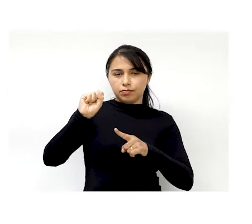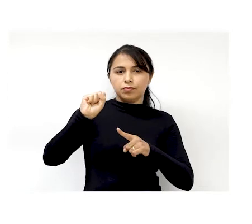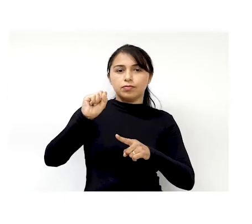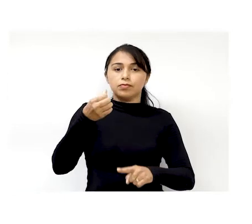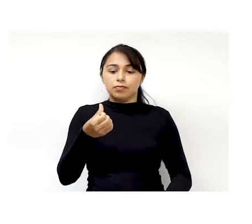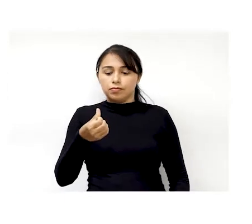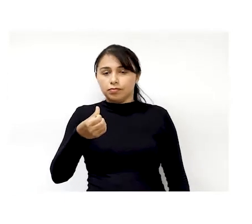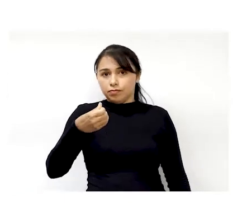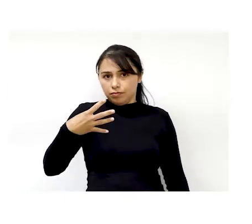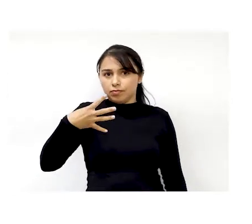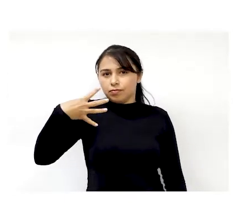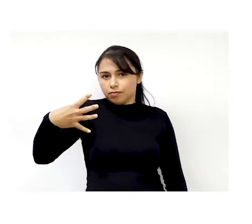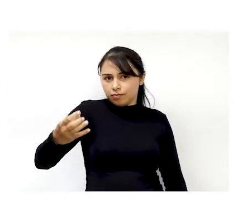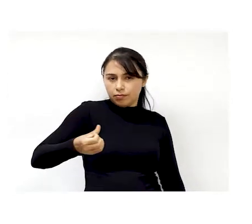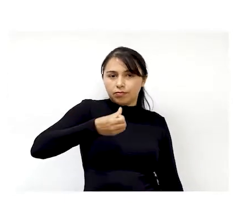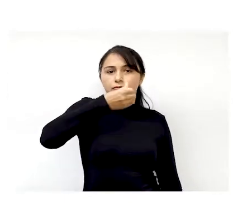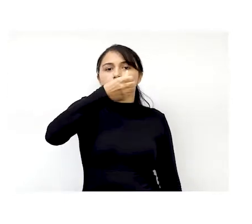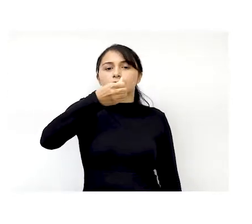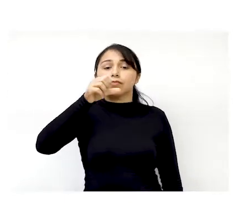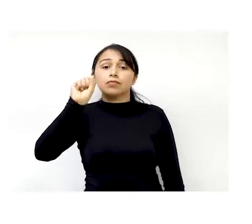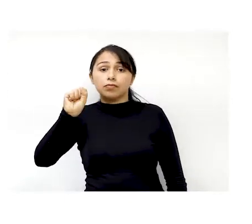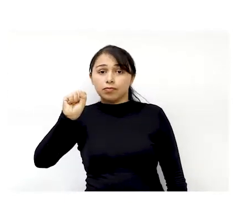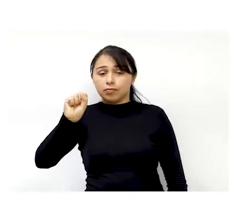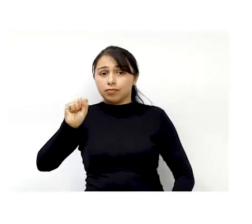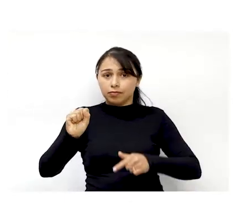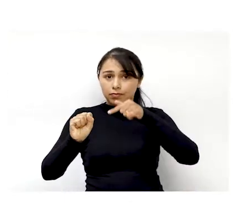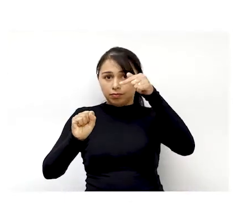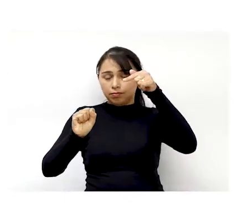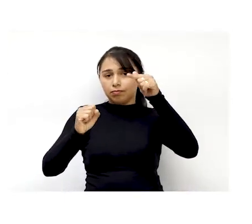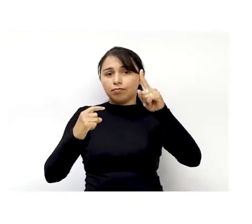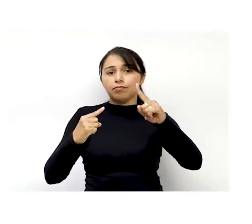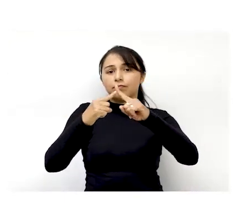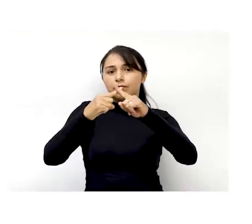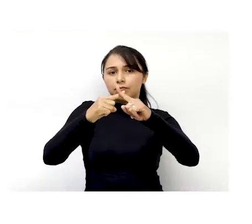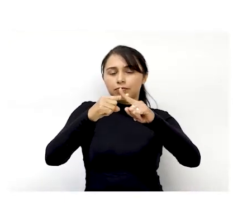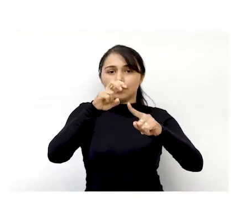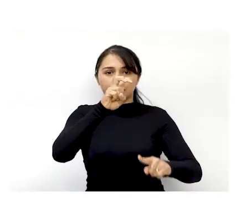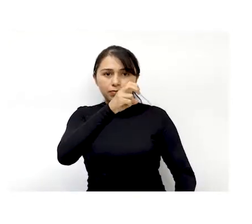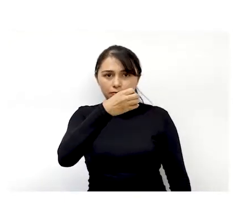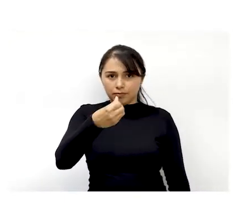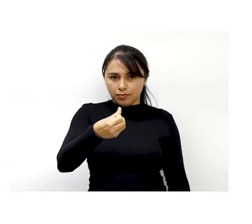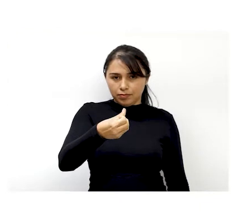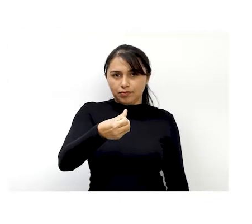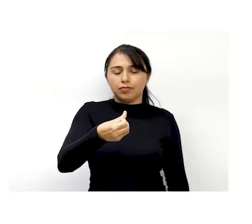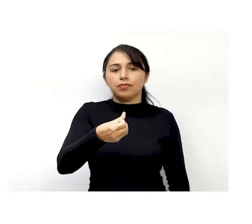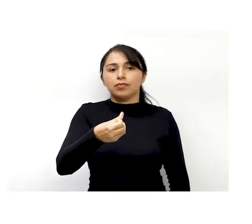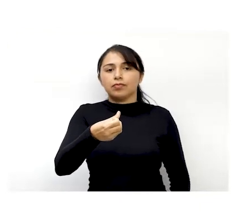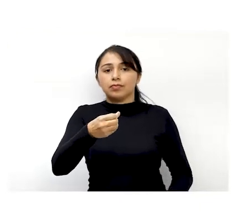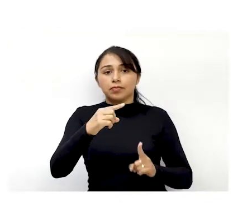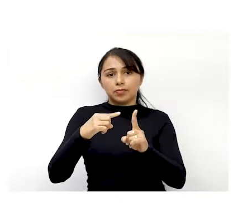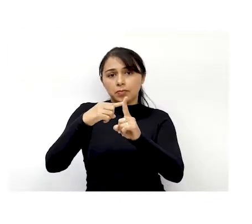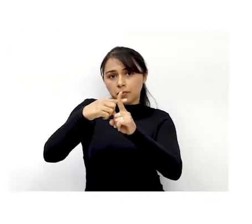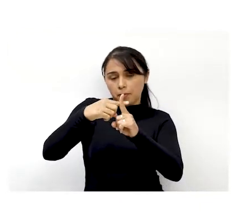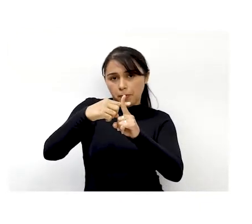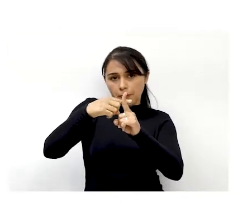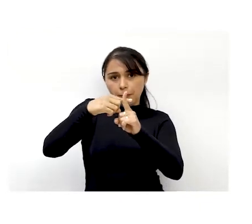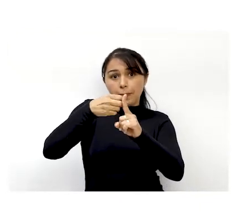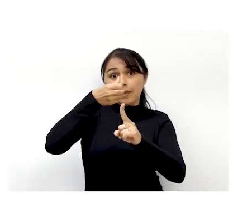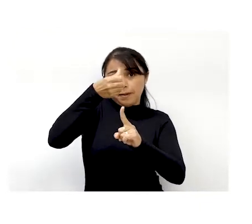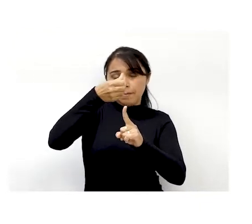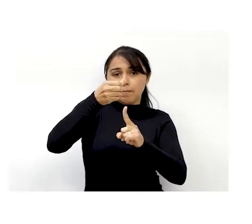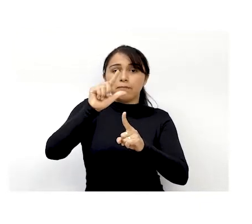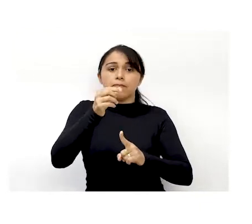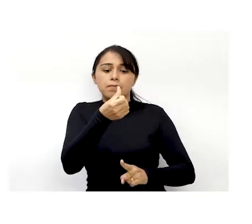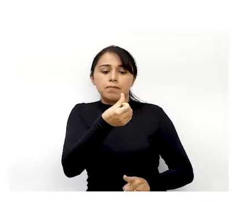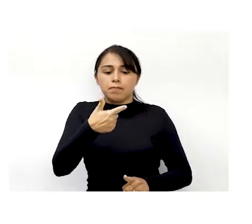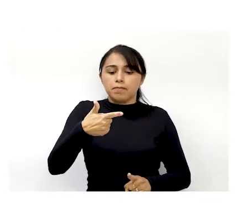7,8. 8 vezes 8, 64, vai 6. 8 vezes 7,